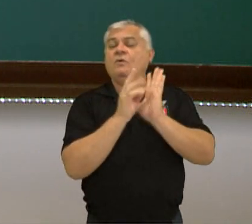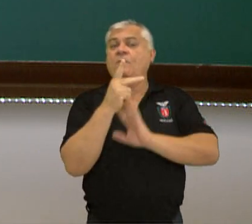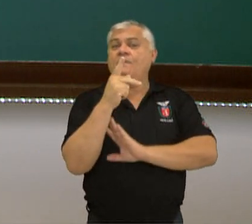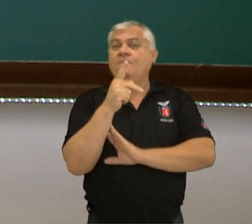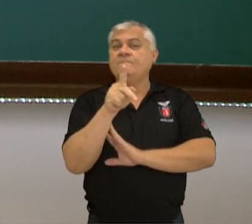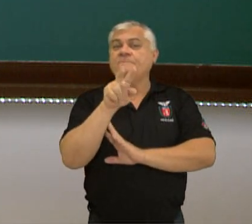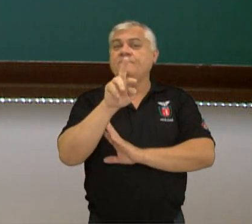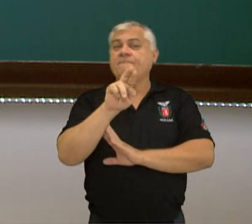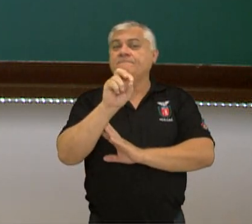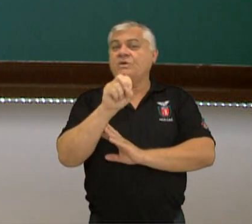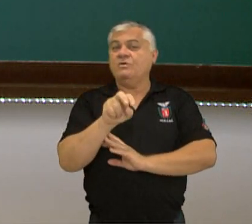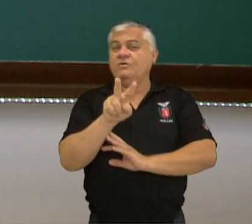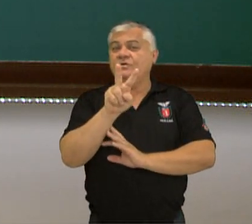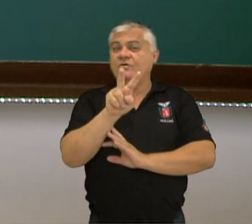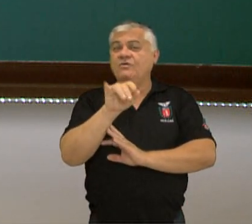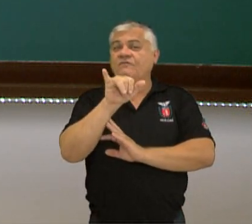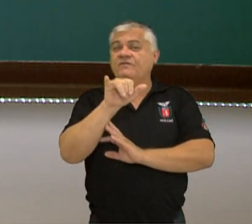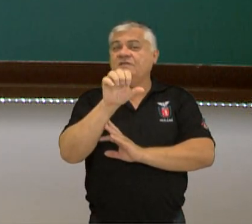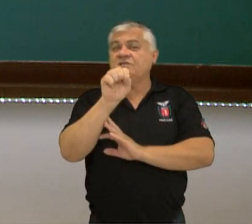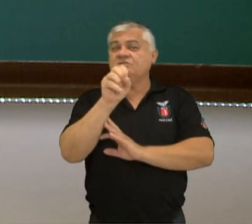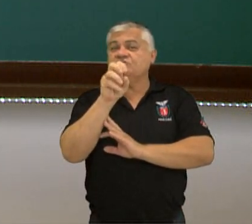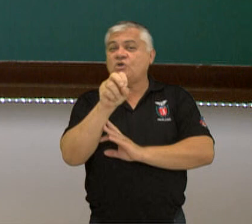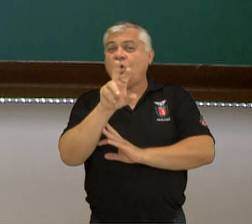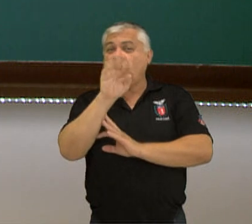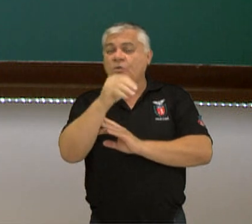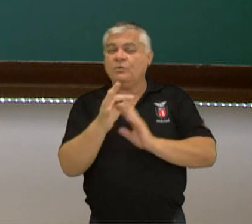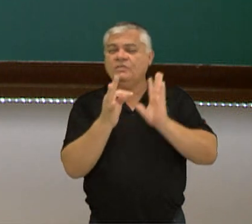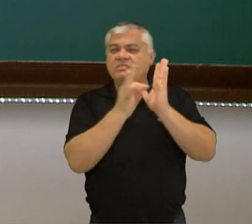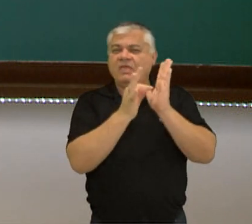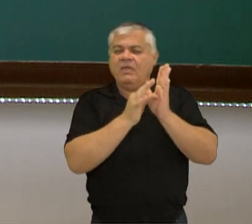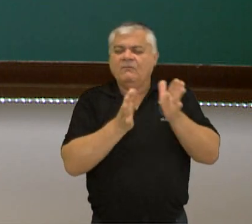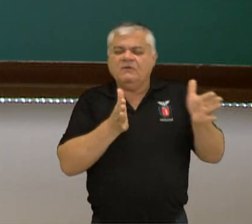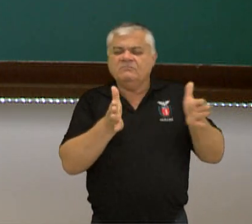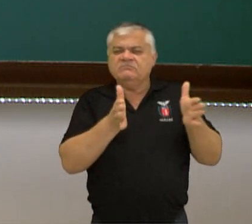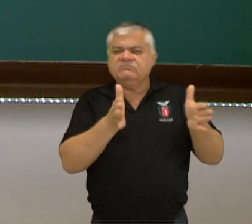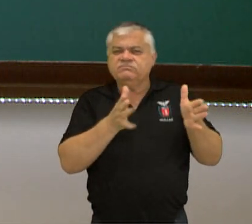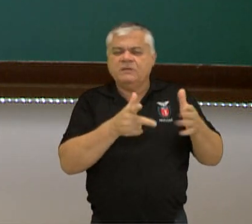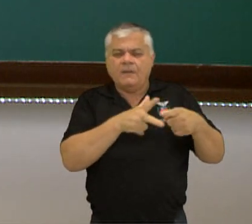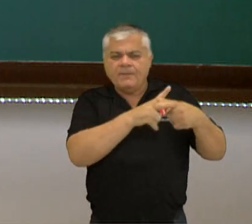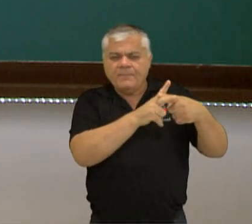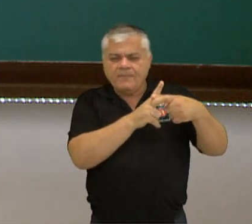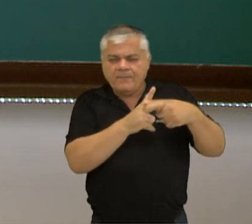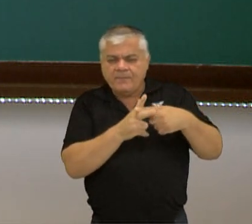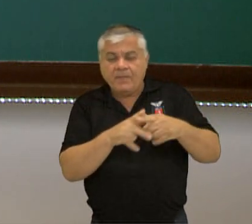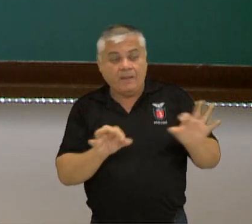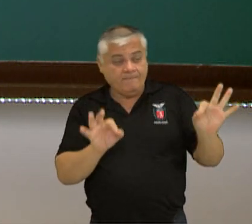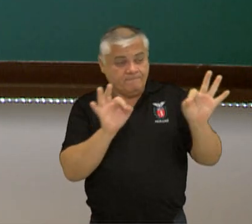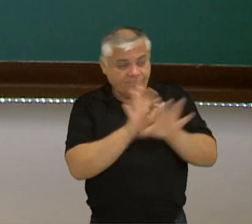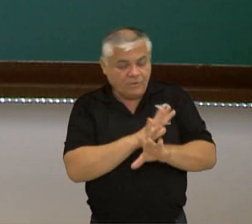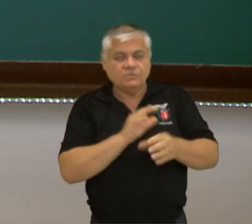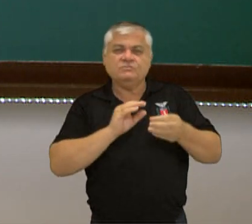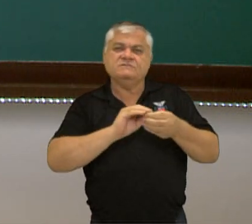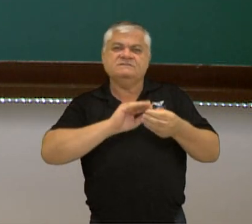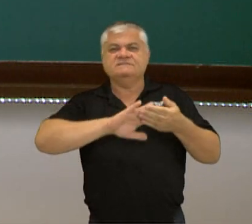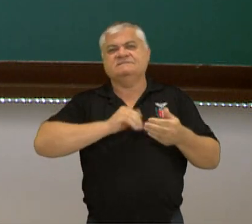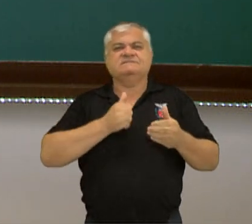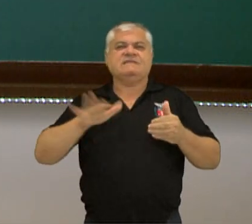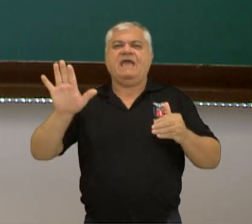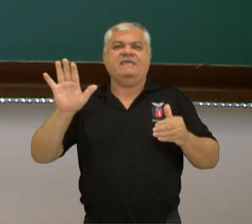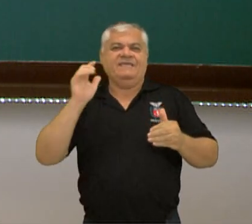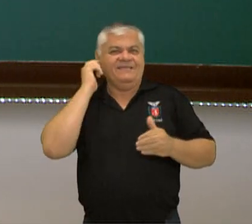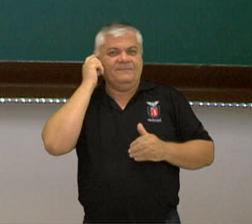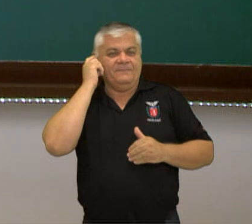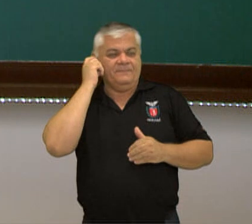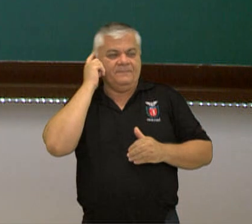provisório. Governo provisório é algo que está por um tempo até consertar uma situação que está acontecendo. Então,